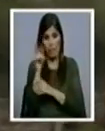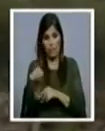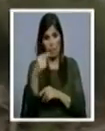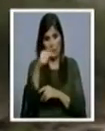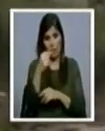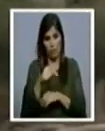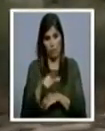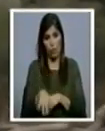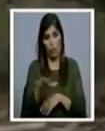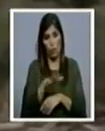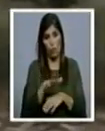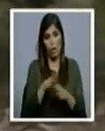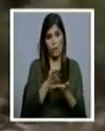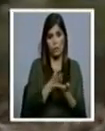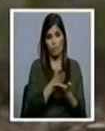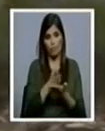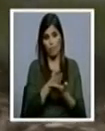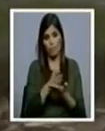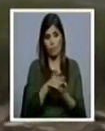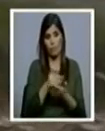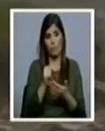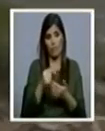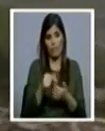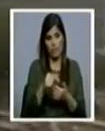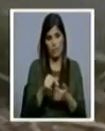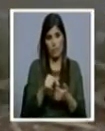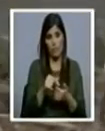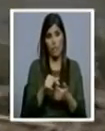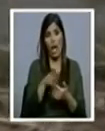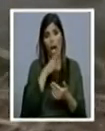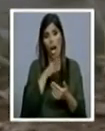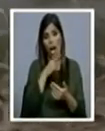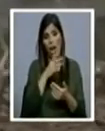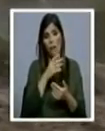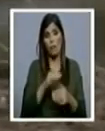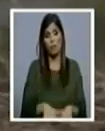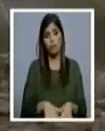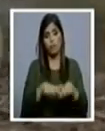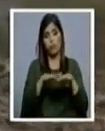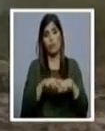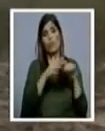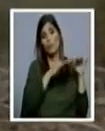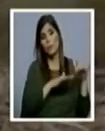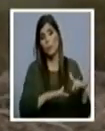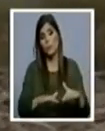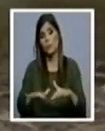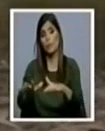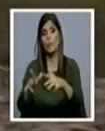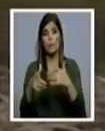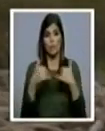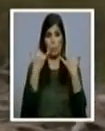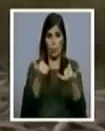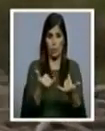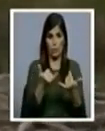numa zona intertidal, ou seja, uma zona que está sujeita à água durante a maré cheia e está exposta durante a